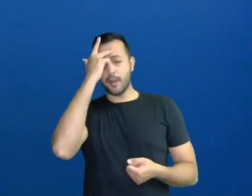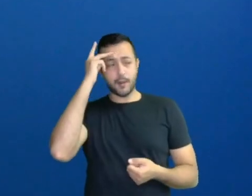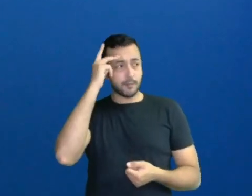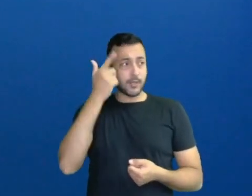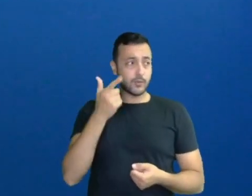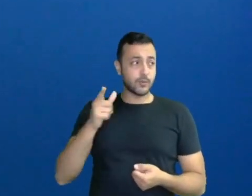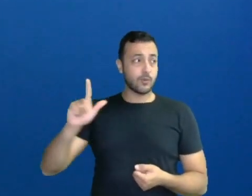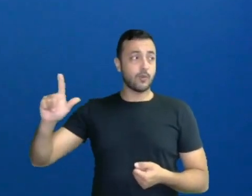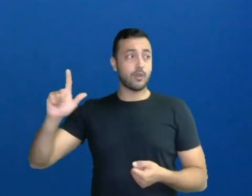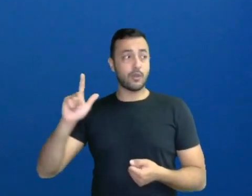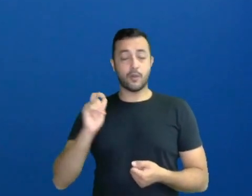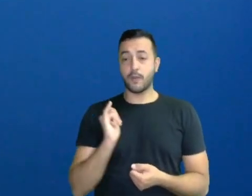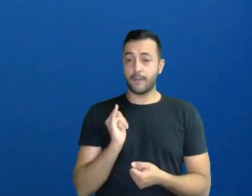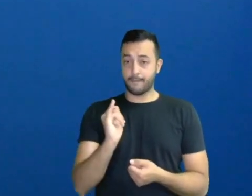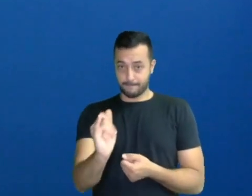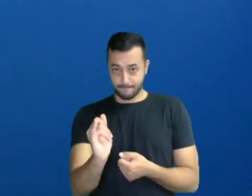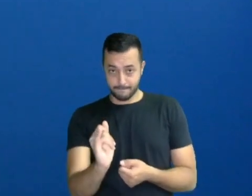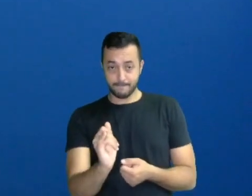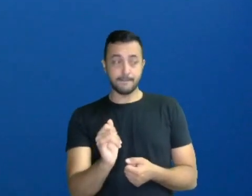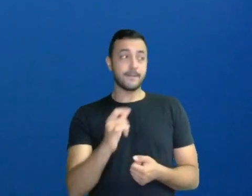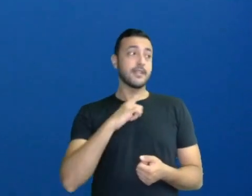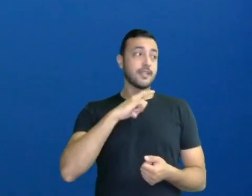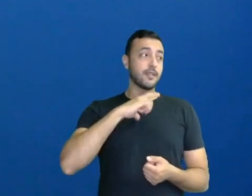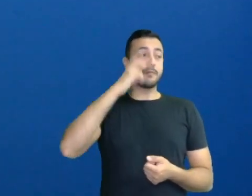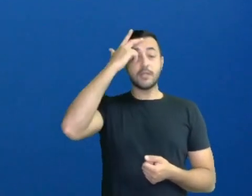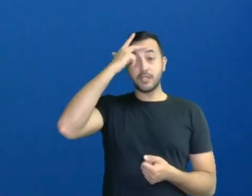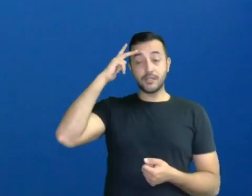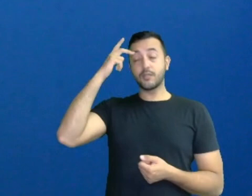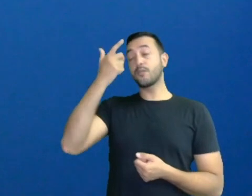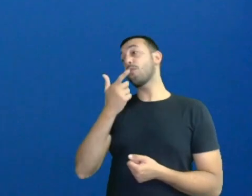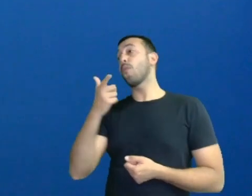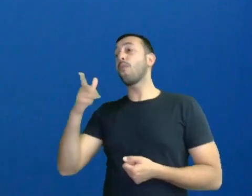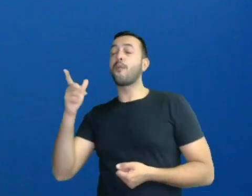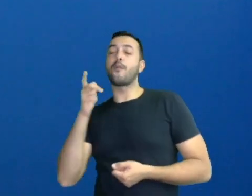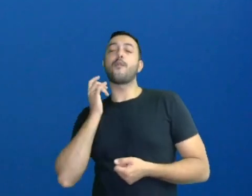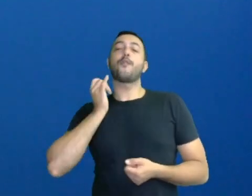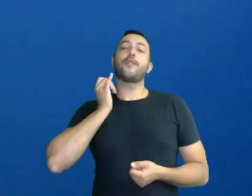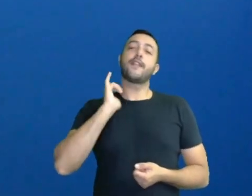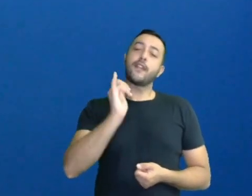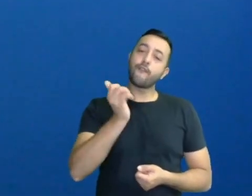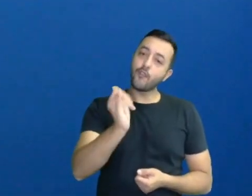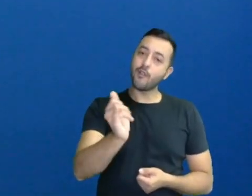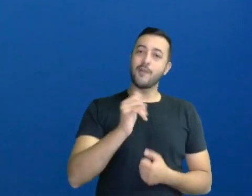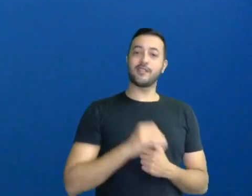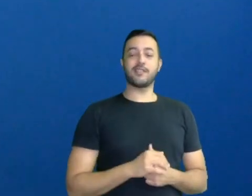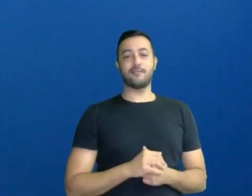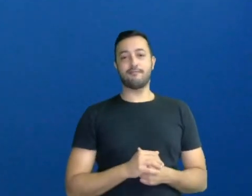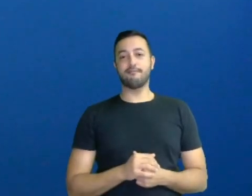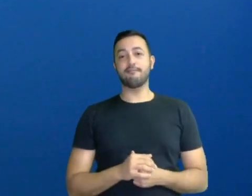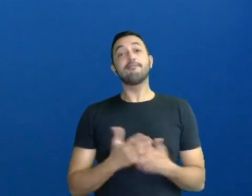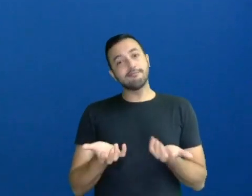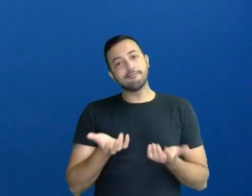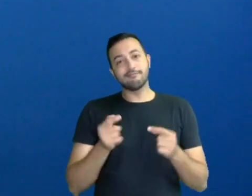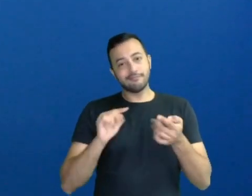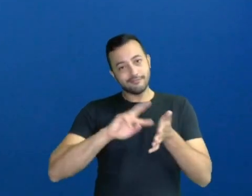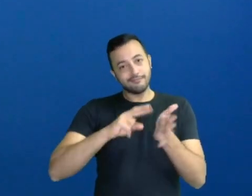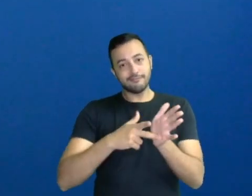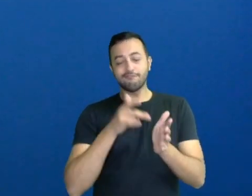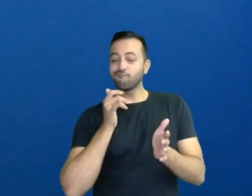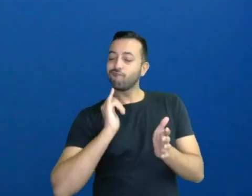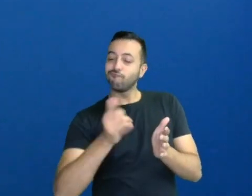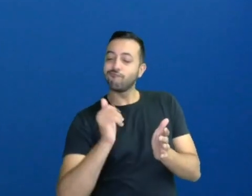a outras pessoas dar a outras pessoas alguma informação ou seja ela quer informar